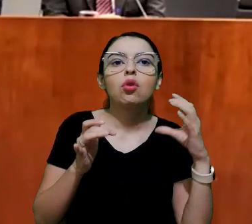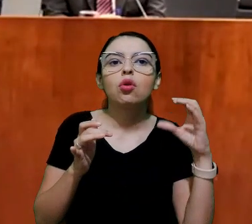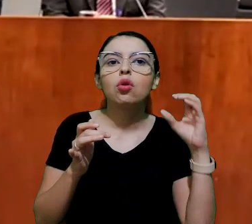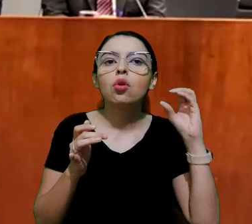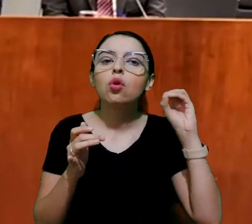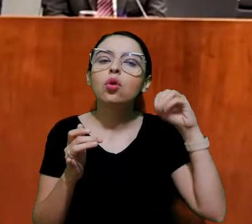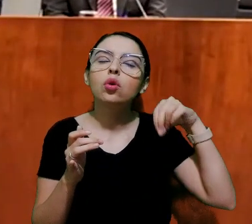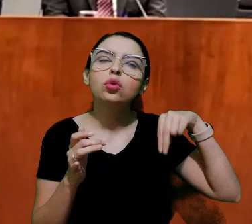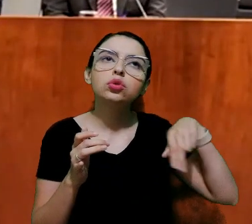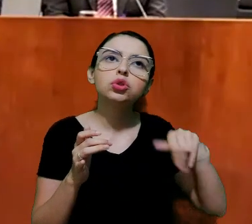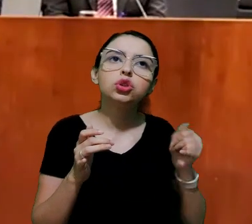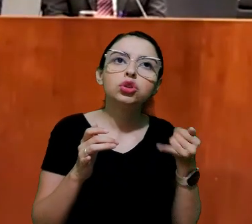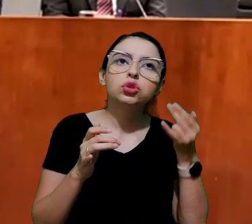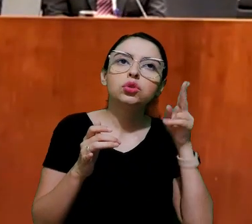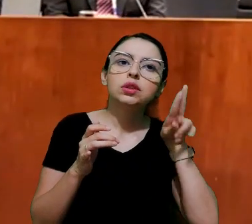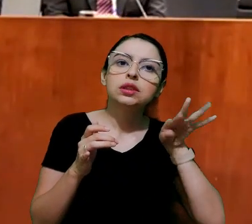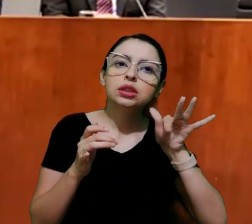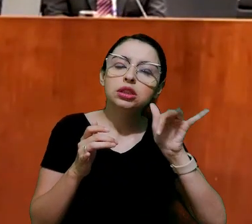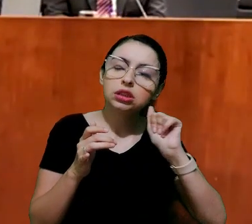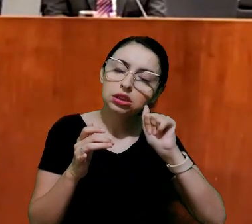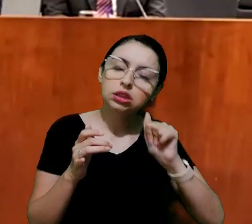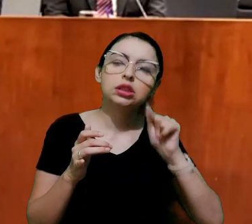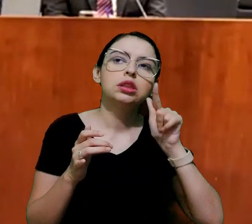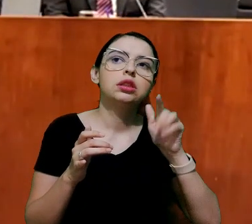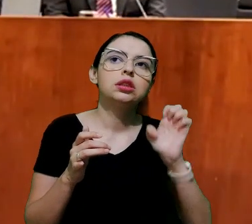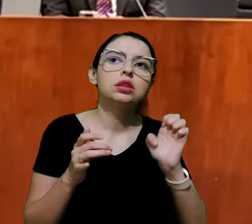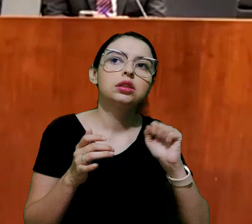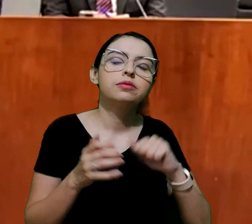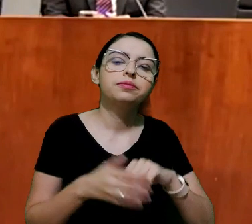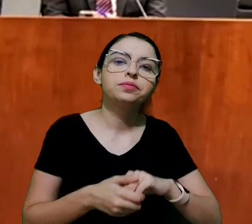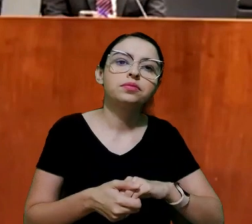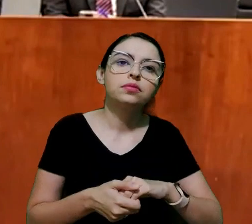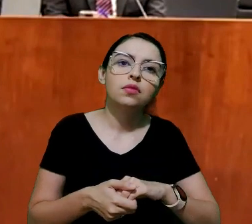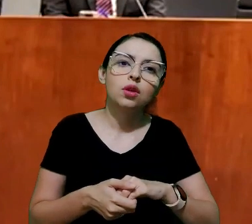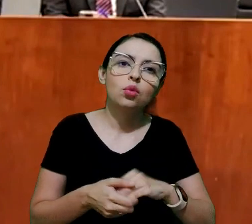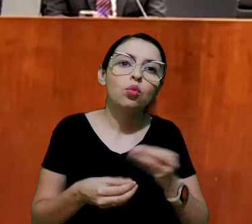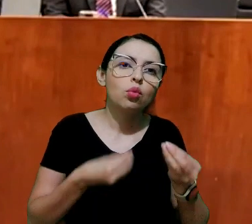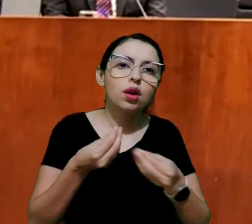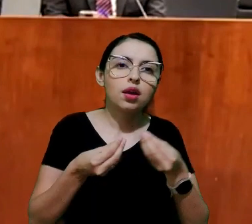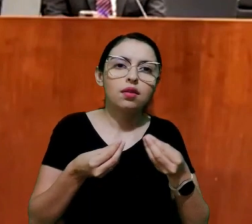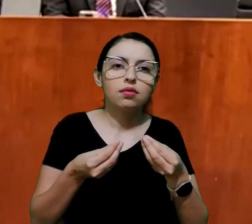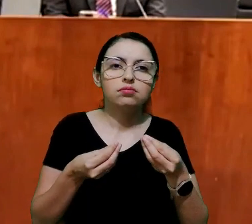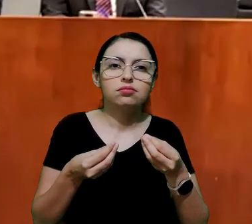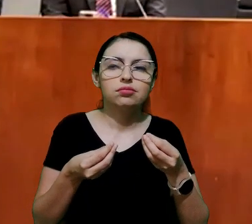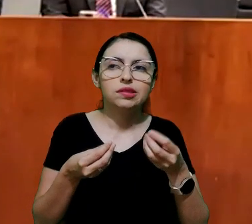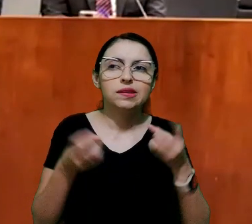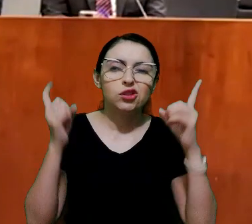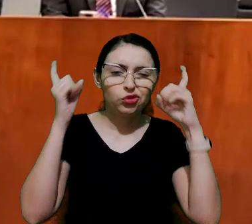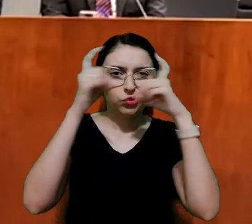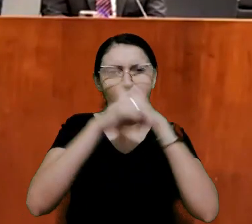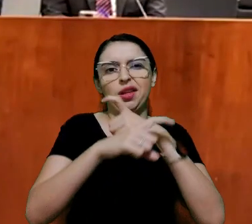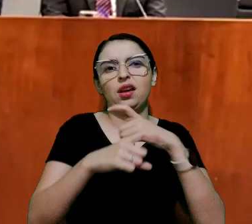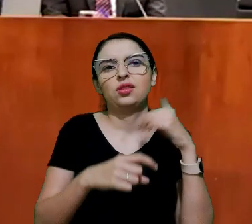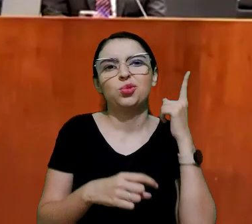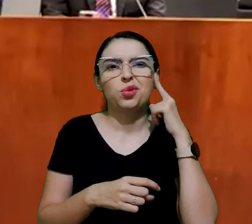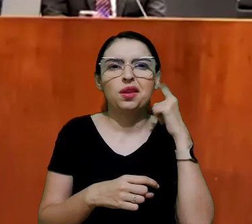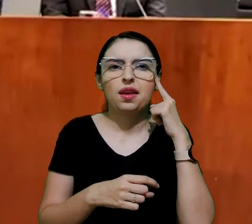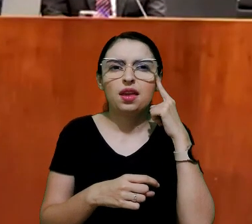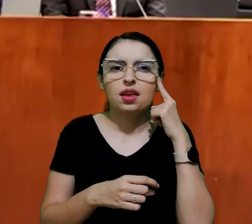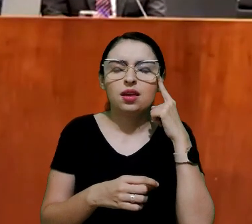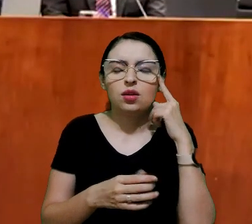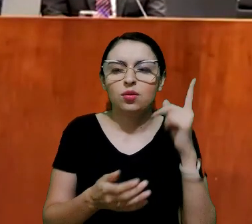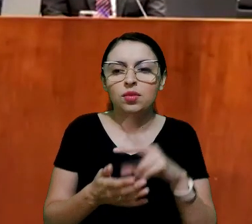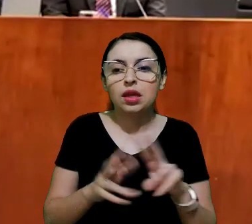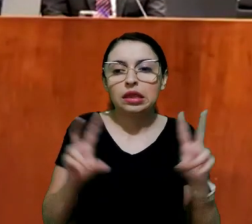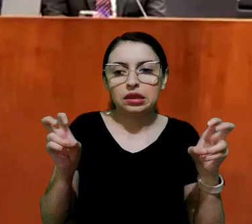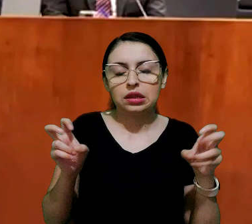né, neste encontro, mas já adiantando que o que causou uma crise, vamos dizer assim, quando eu analisei na minha tese de